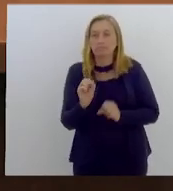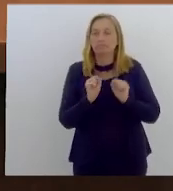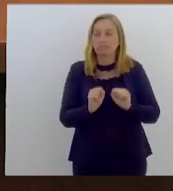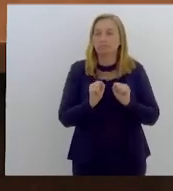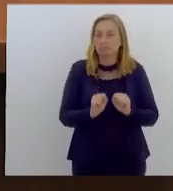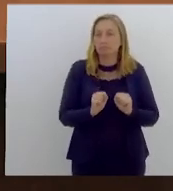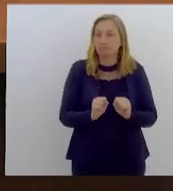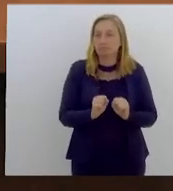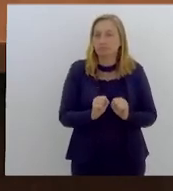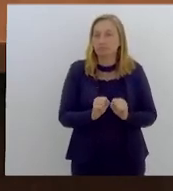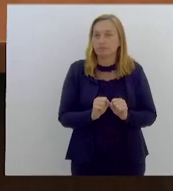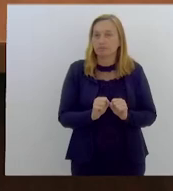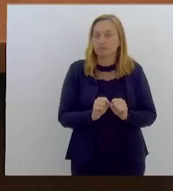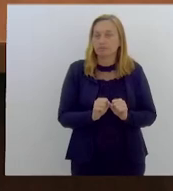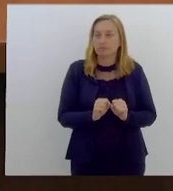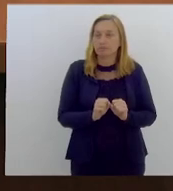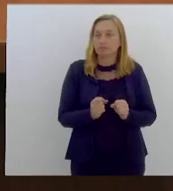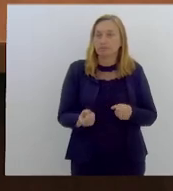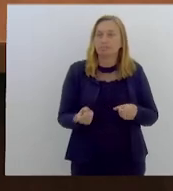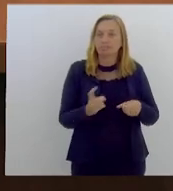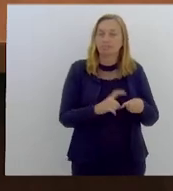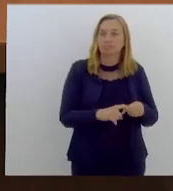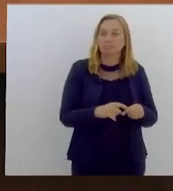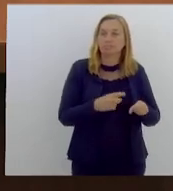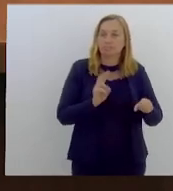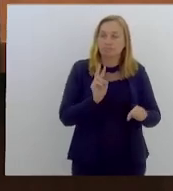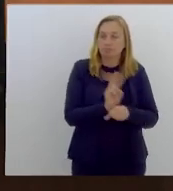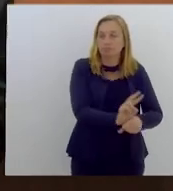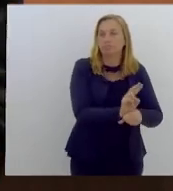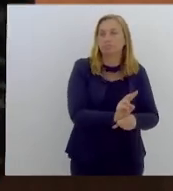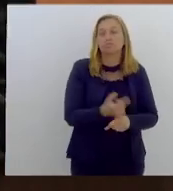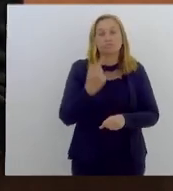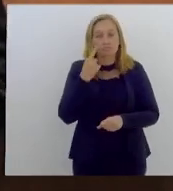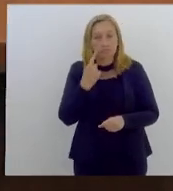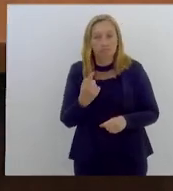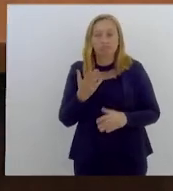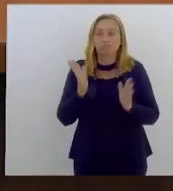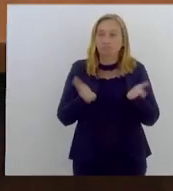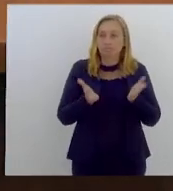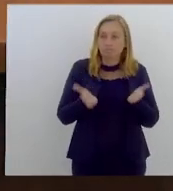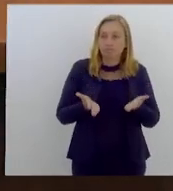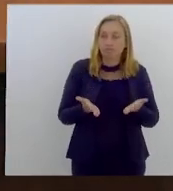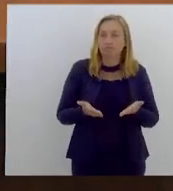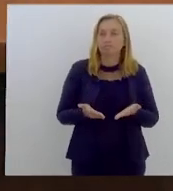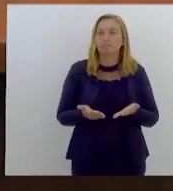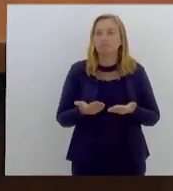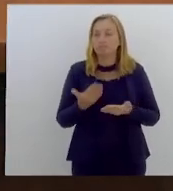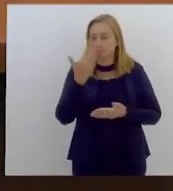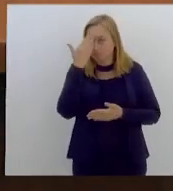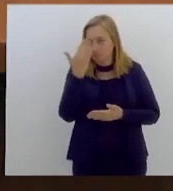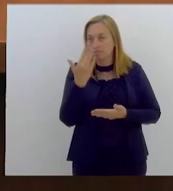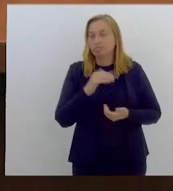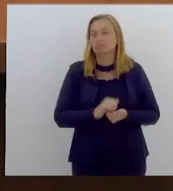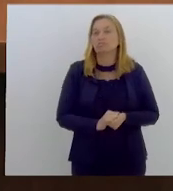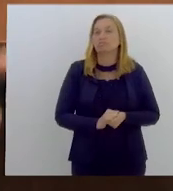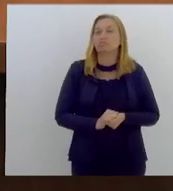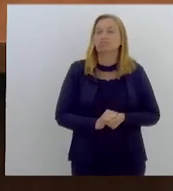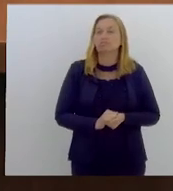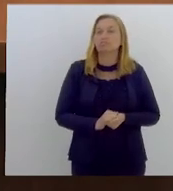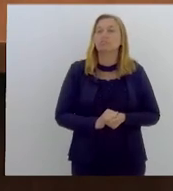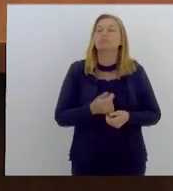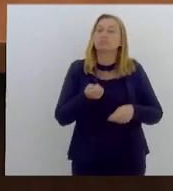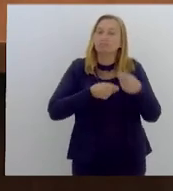enfim, fazer essa tomada do empréstimo. E é isso que a gente está cumprindo hoje, graças a uma